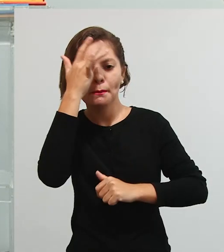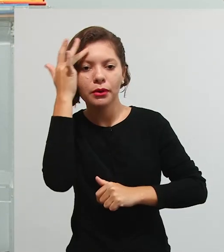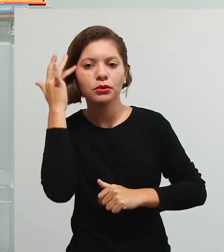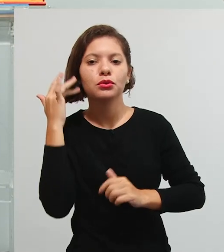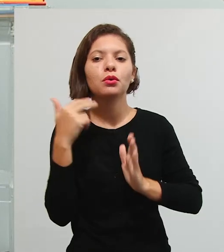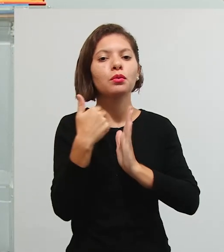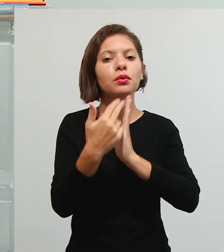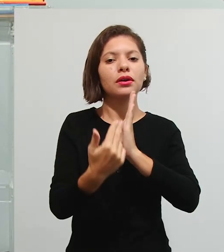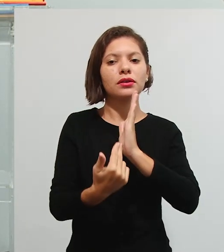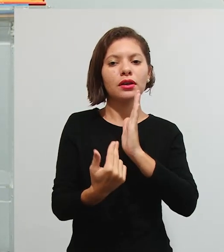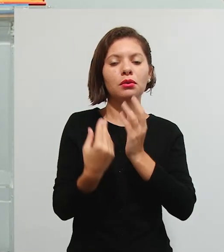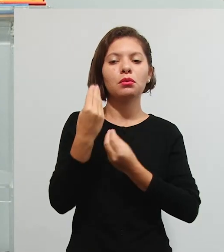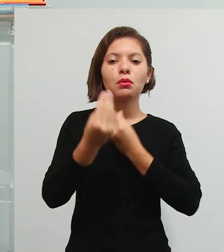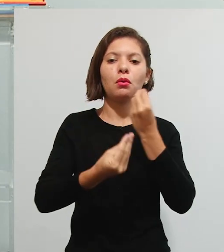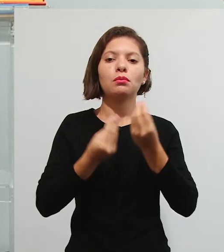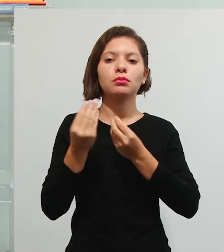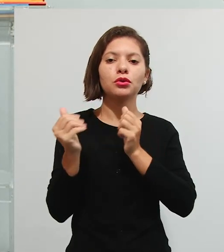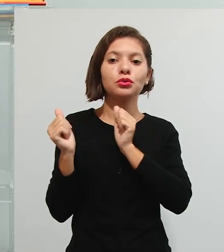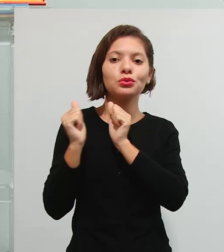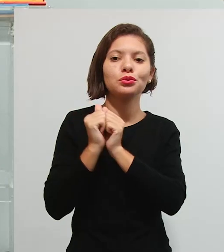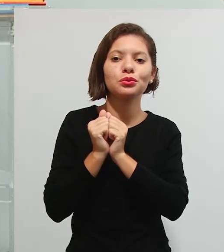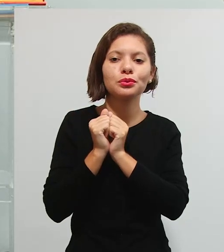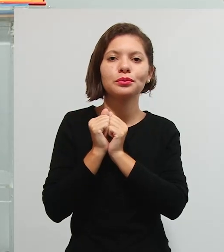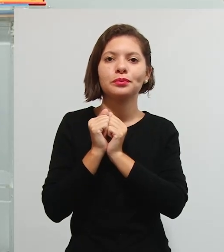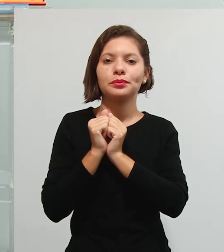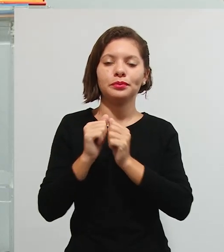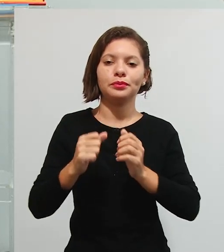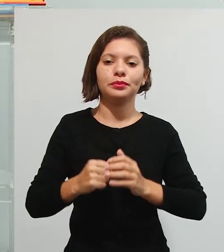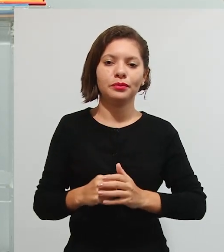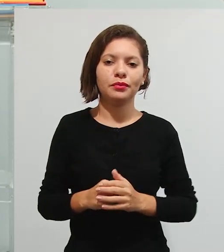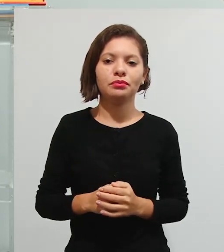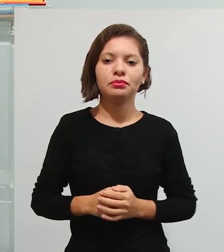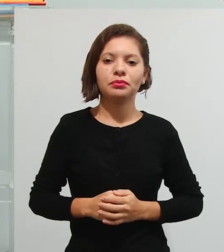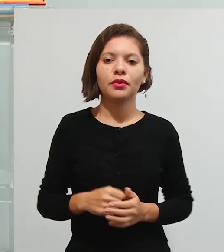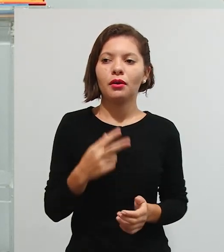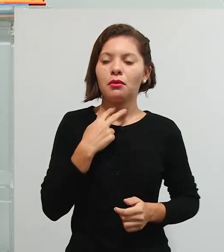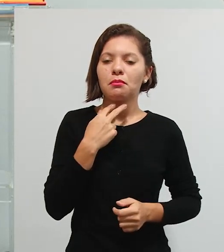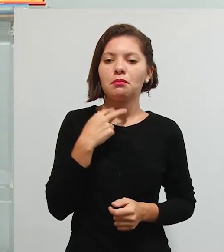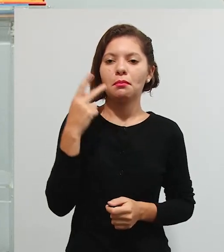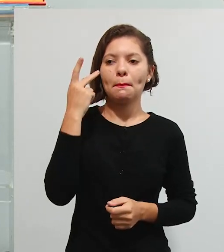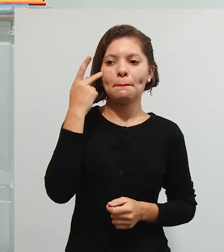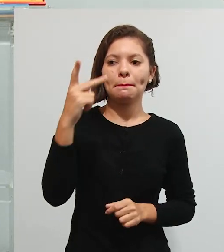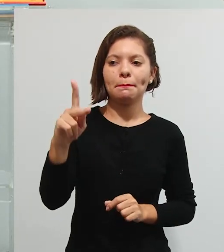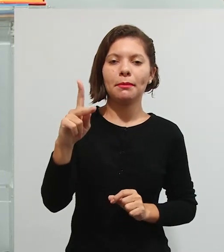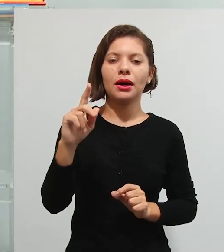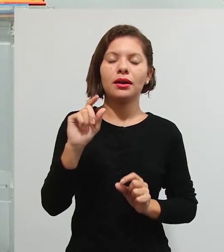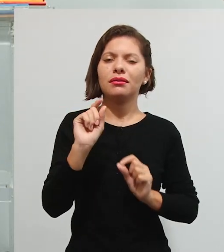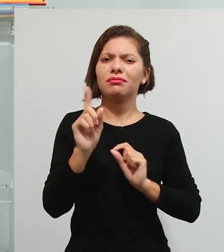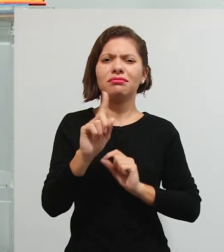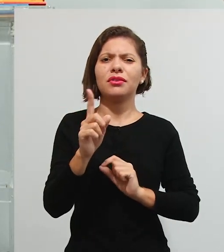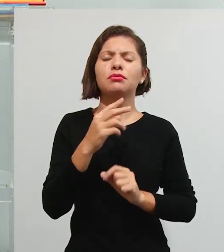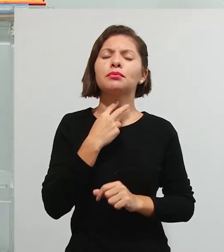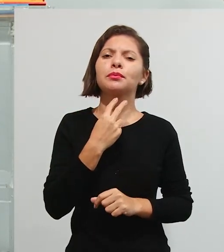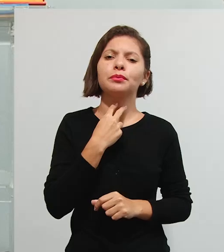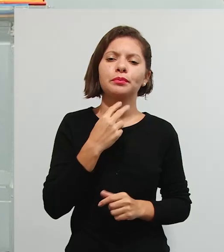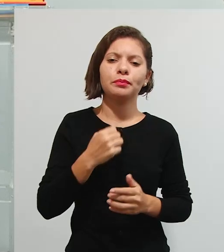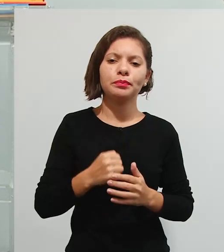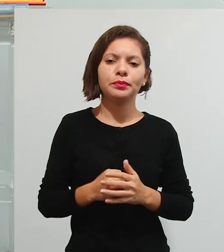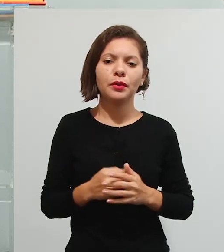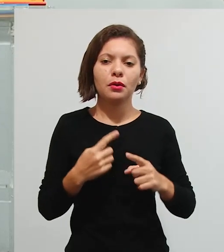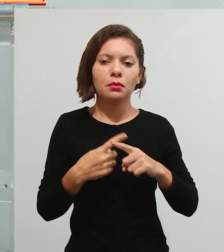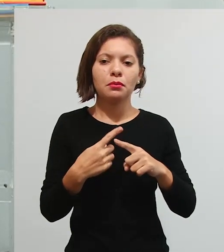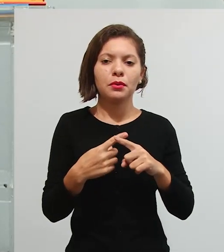é também nesse feito com, ou seja, agir com quem está no processo, com quem está na realidade, também